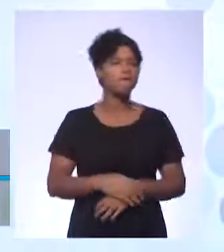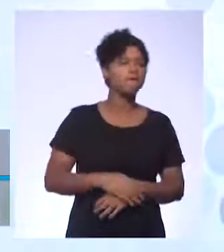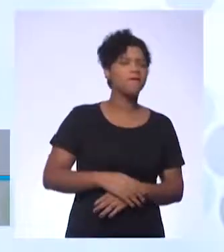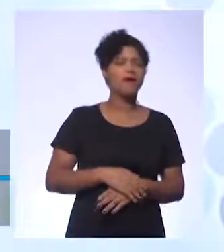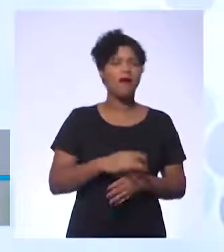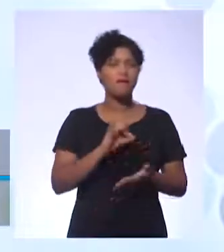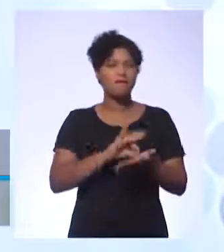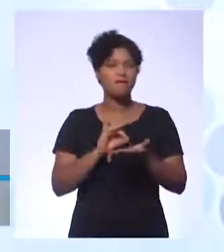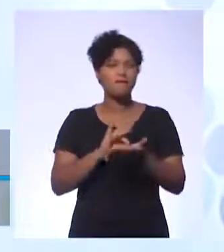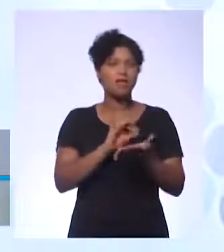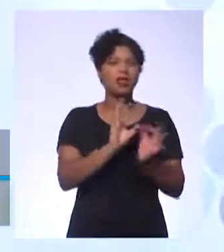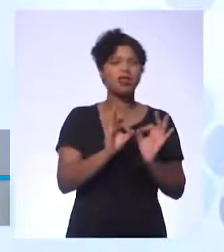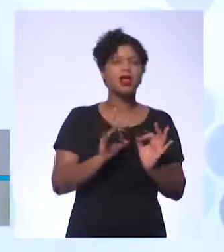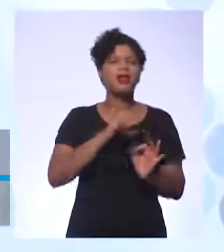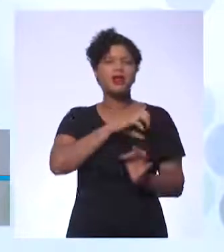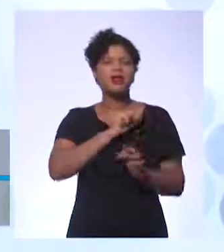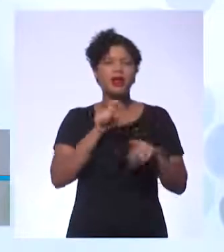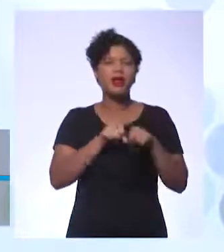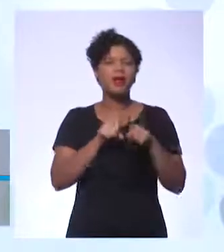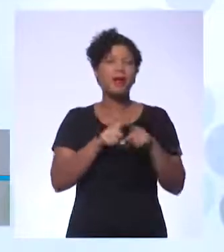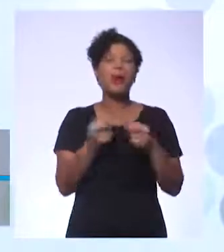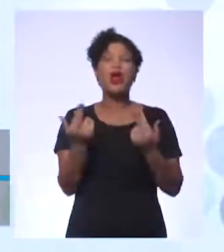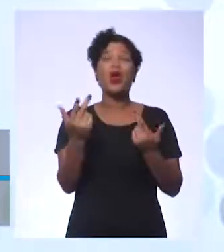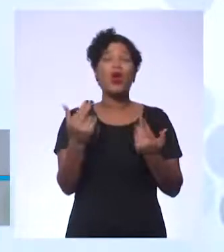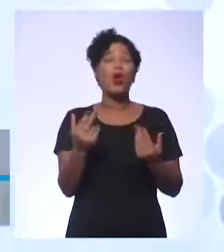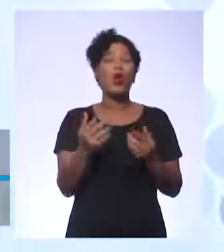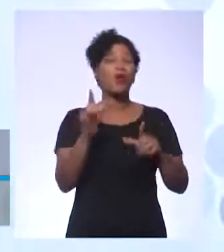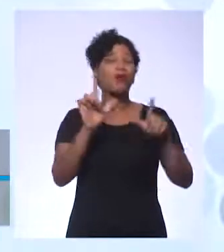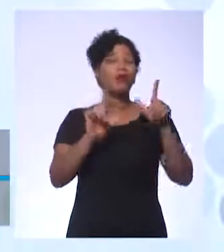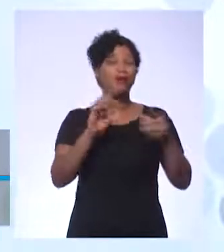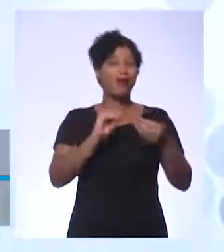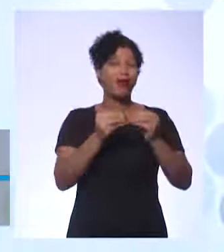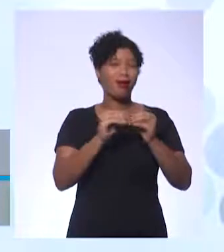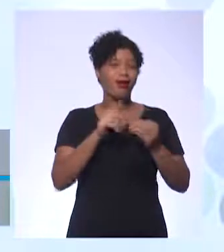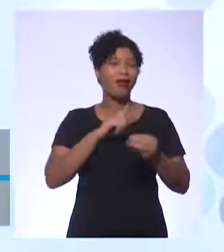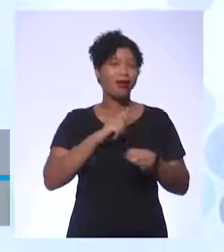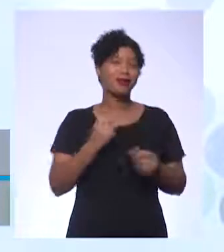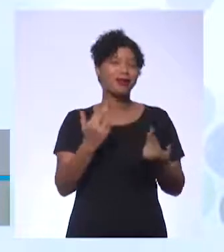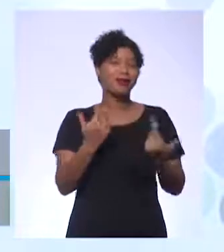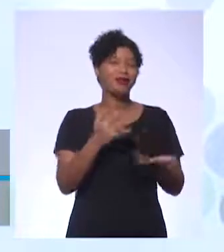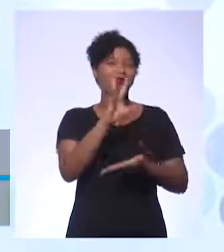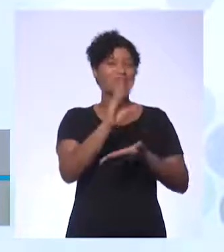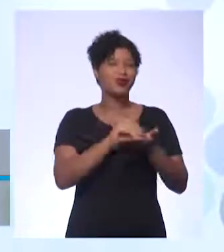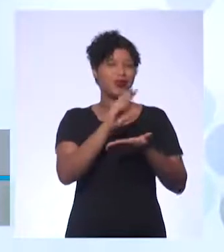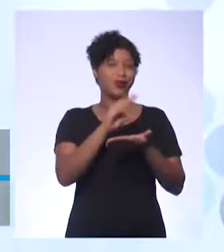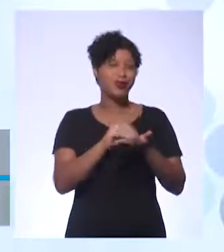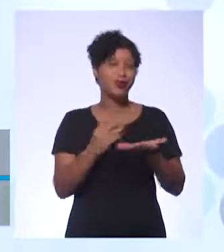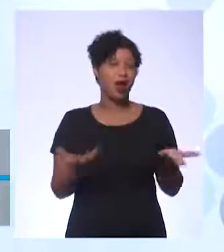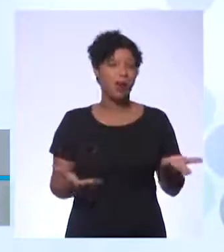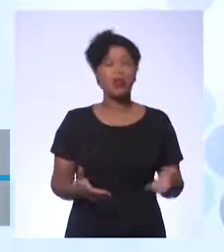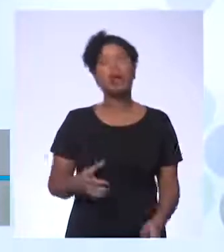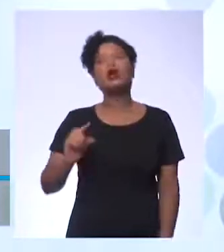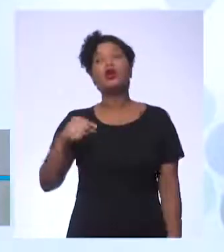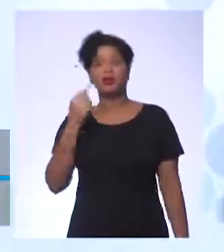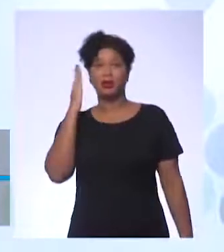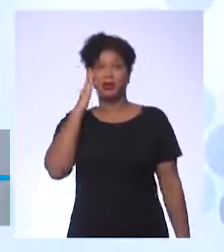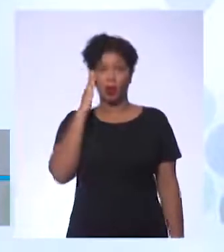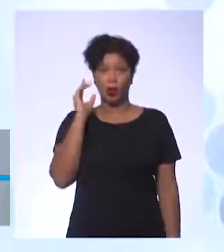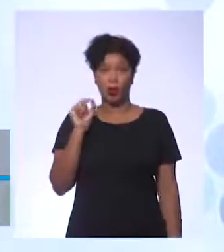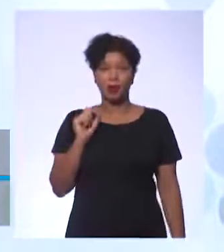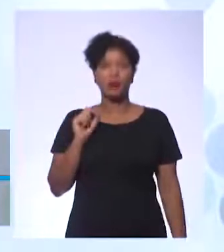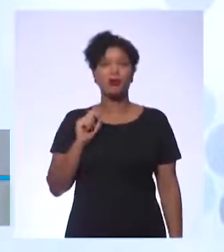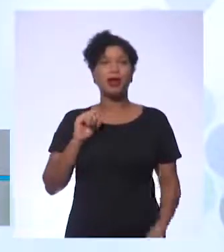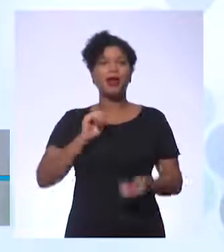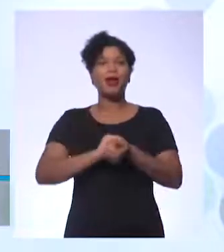seria como finalizaria essas novelas aí no contexto. Então, assim, nós sabemos, então, que essa obra dele foi adaptada